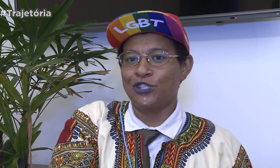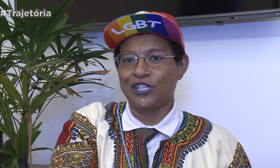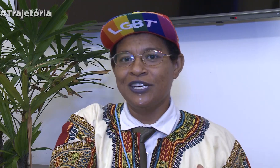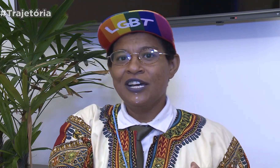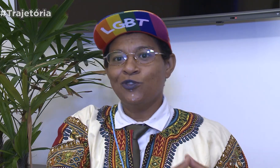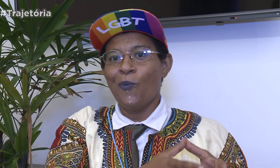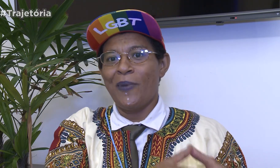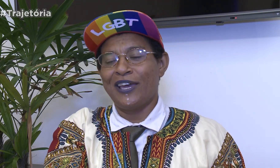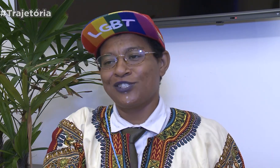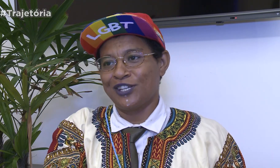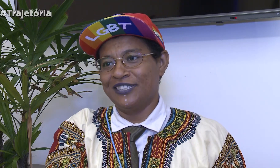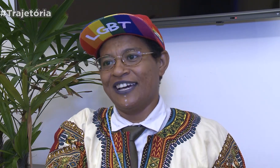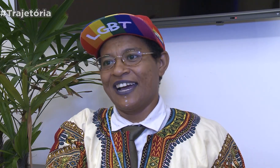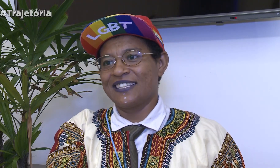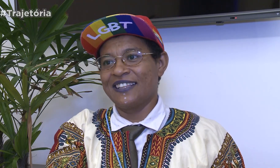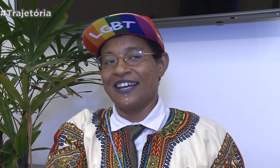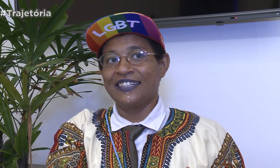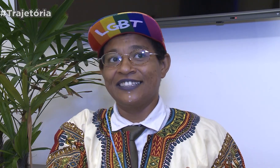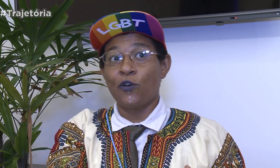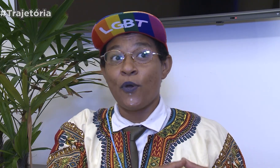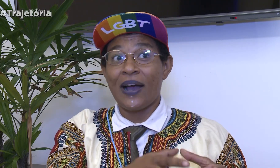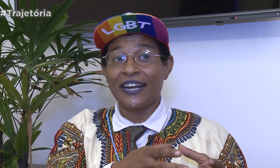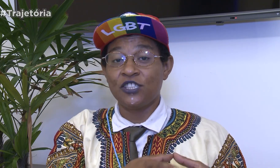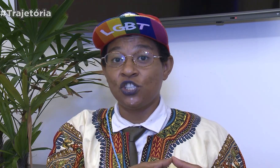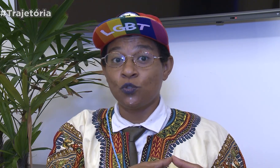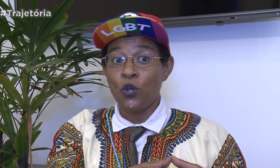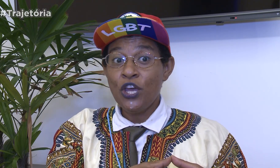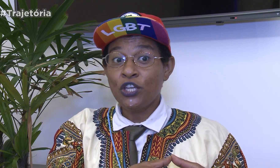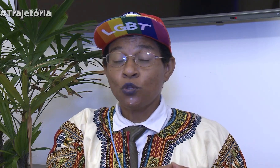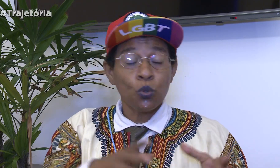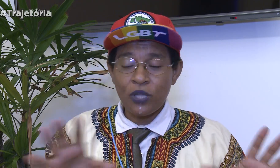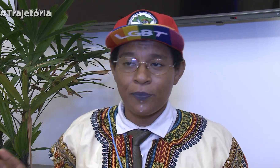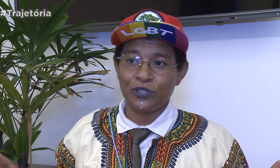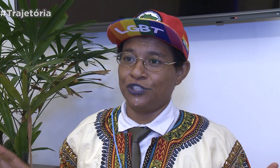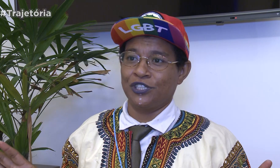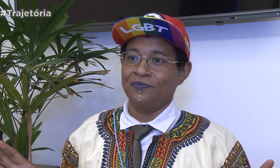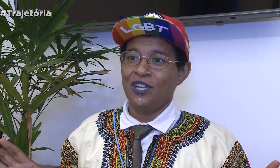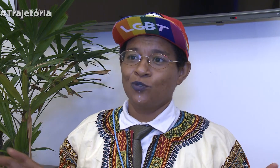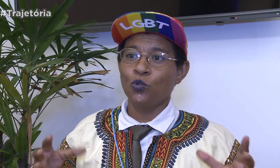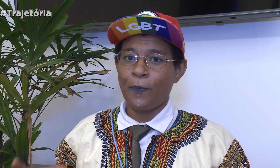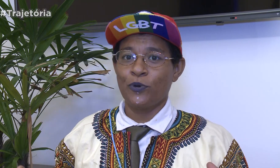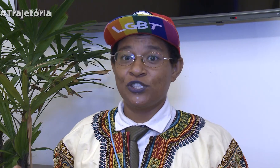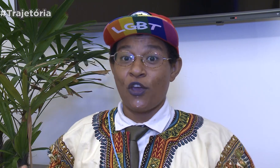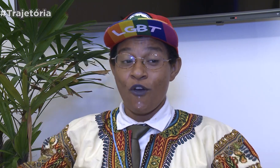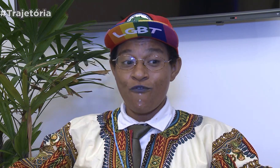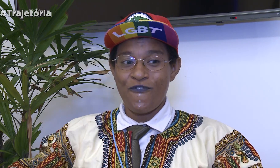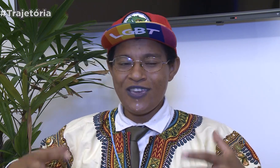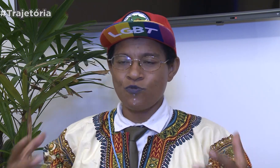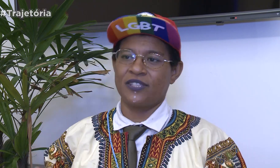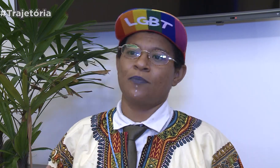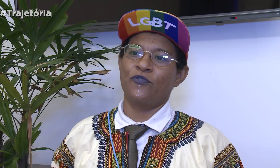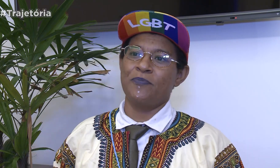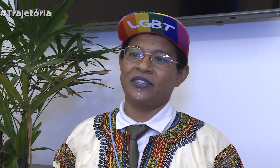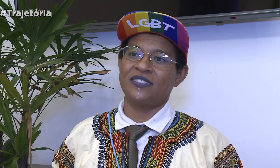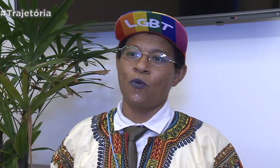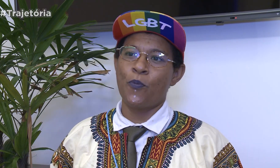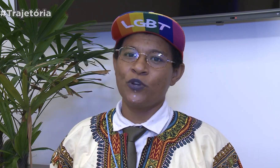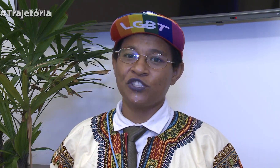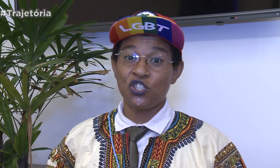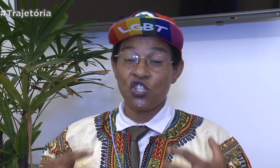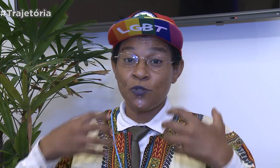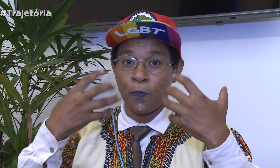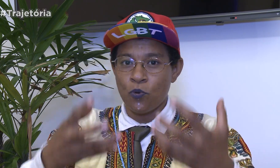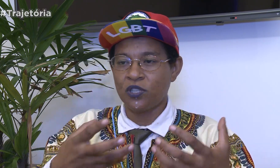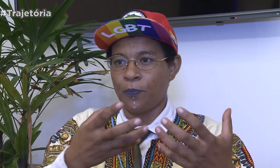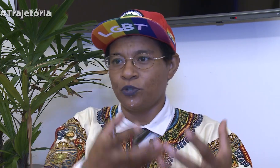a política doméstica ali da casa dela, né? Então eu acredito que tudo é política. Tudo é política. Eu venho dessa movimentação